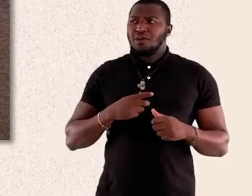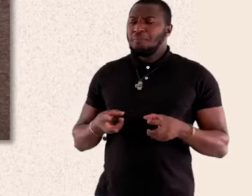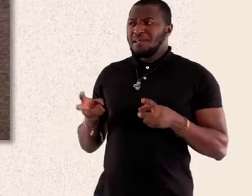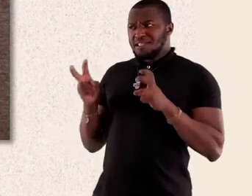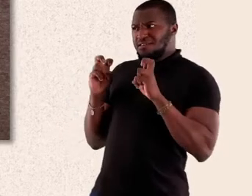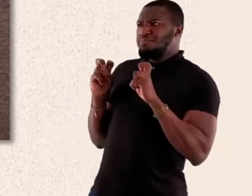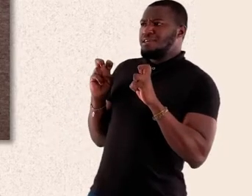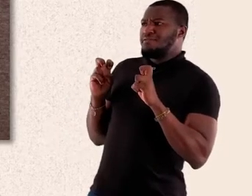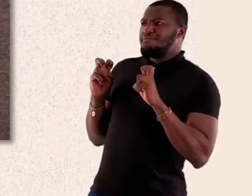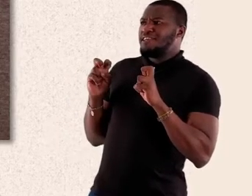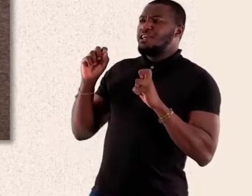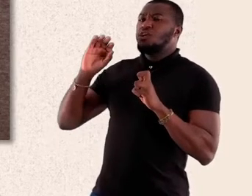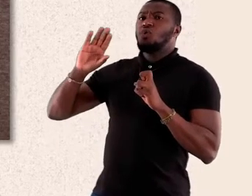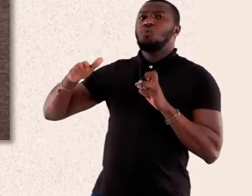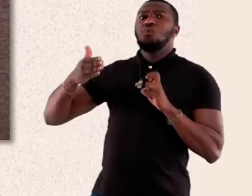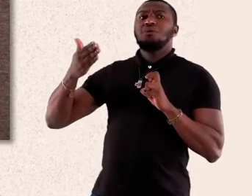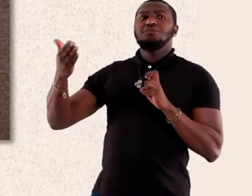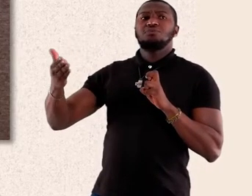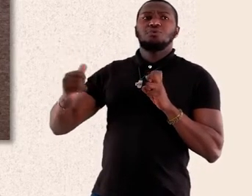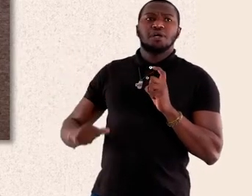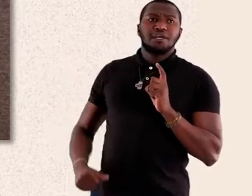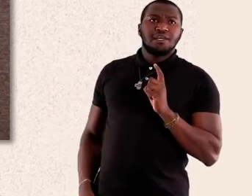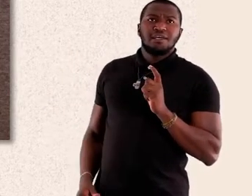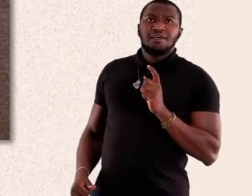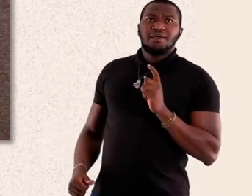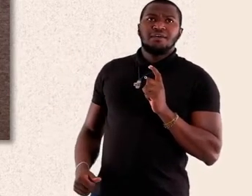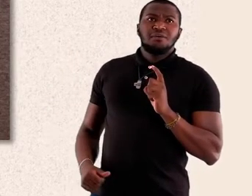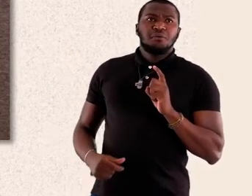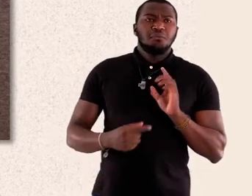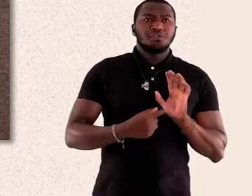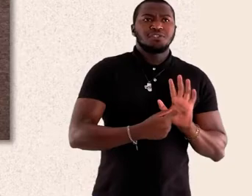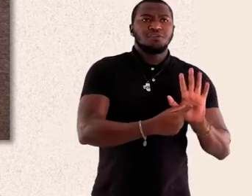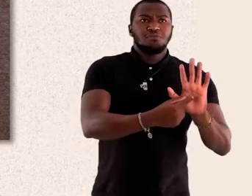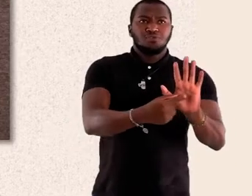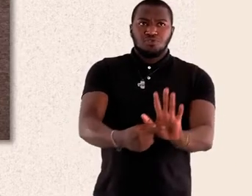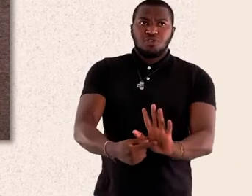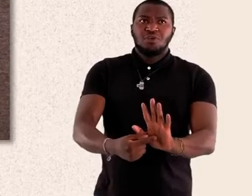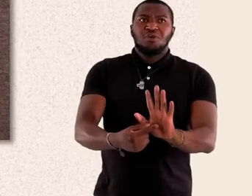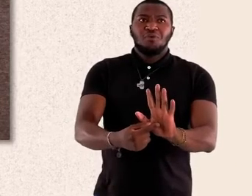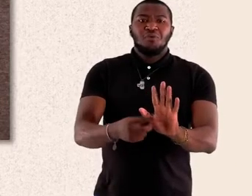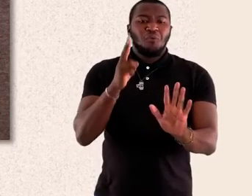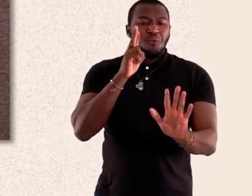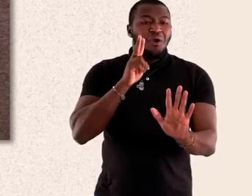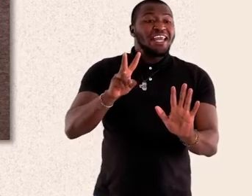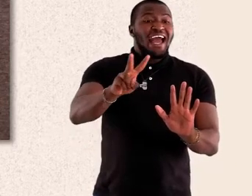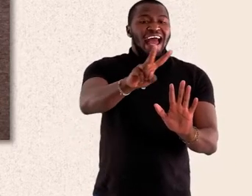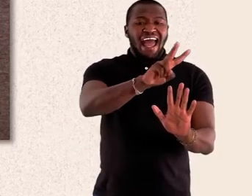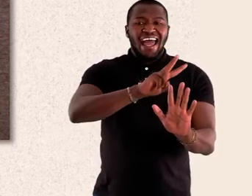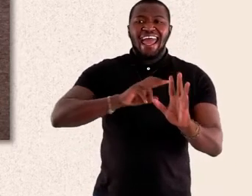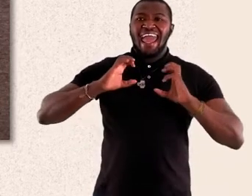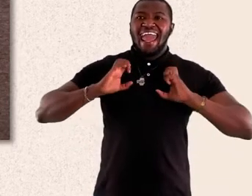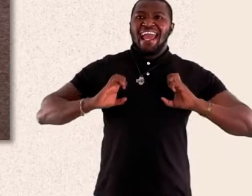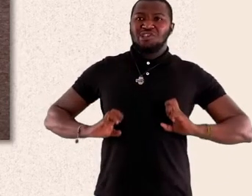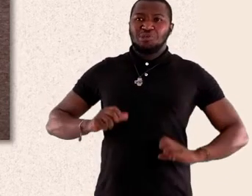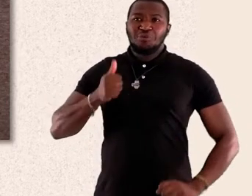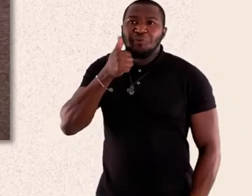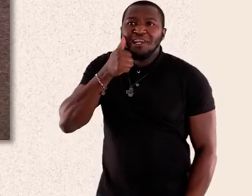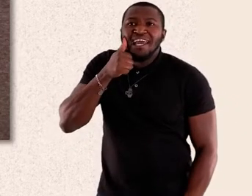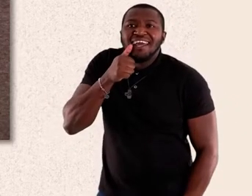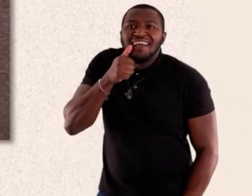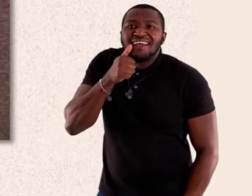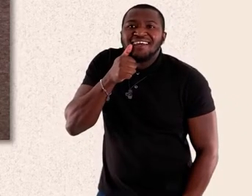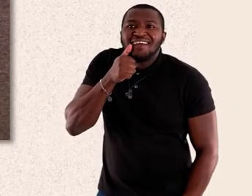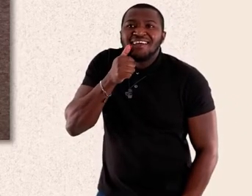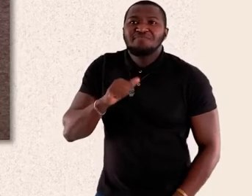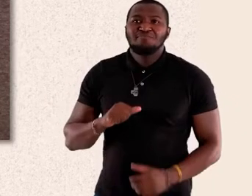que quando a gente eu trazer essa ética feminina para o júri tão primeiro quero o espaço que os homens também não